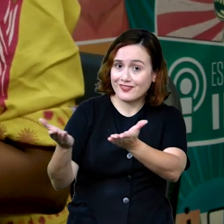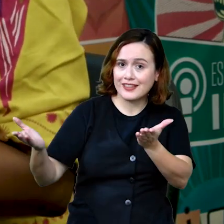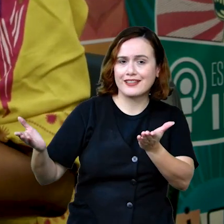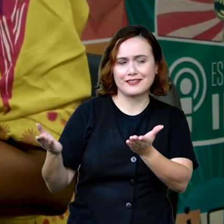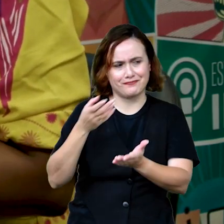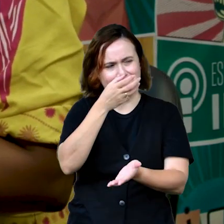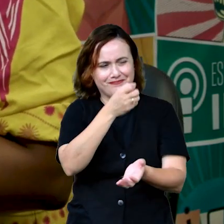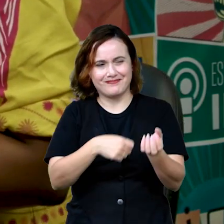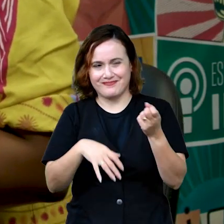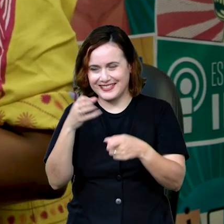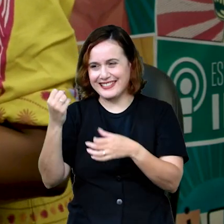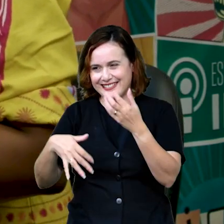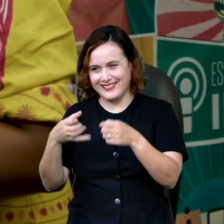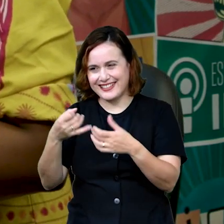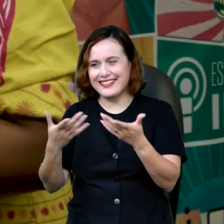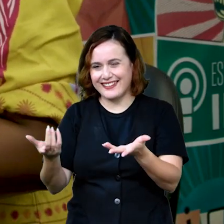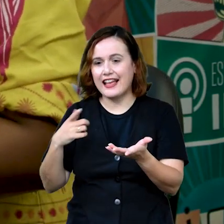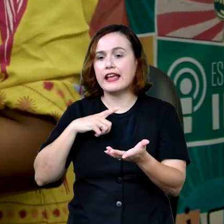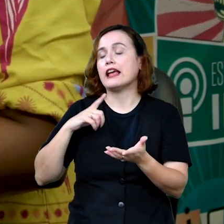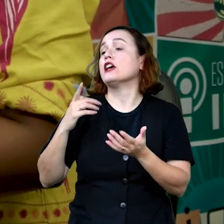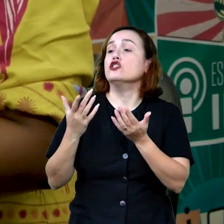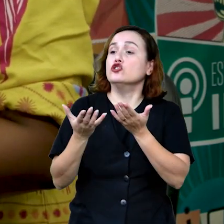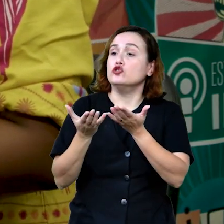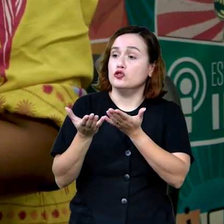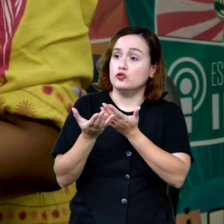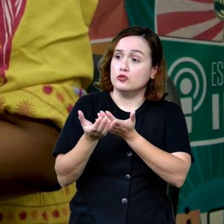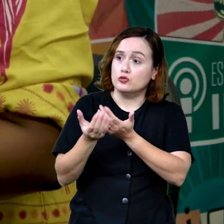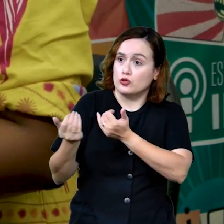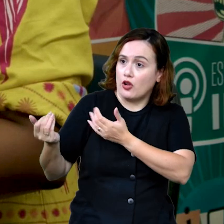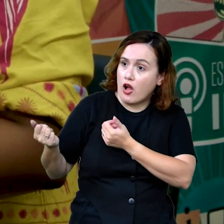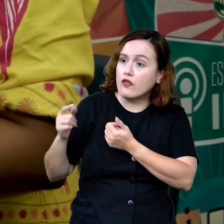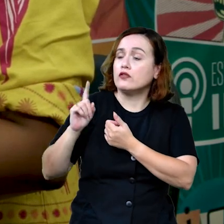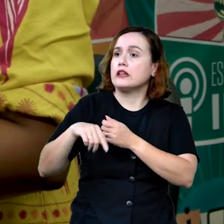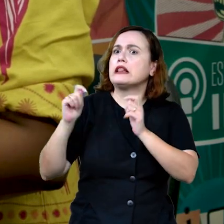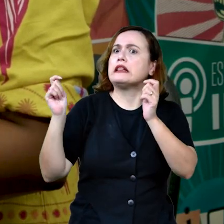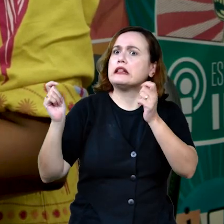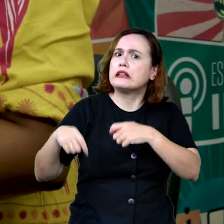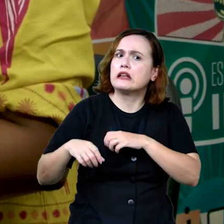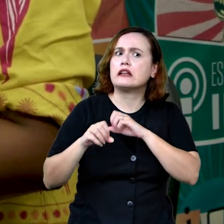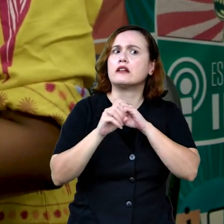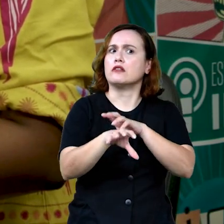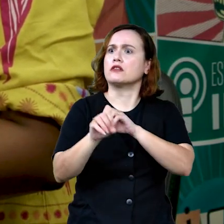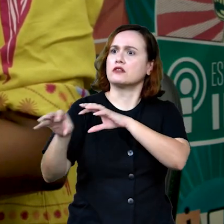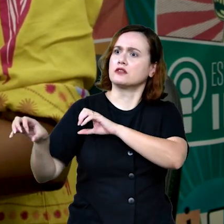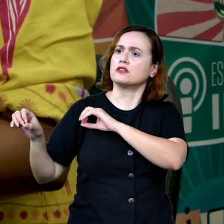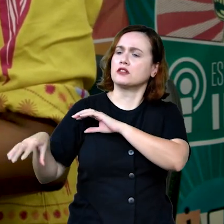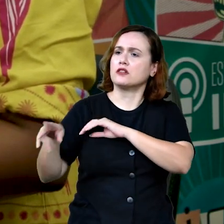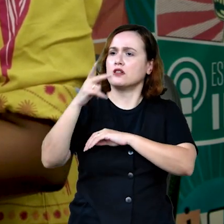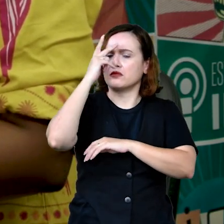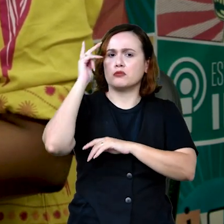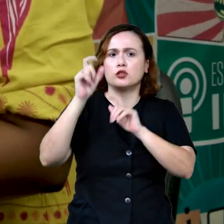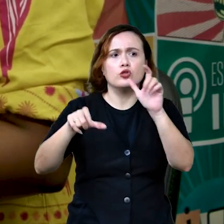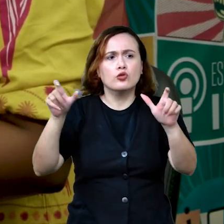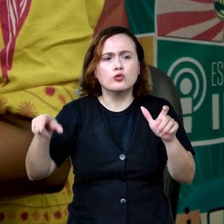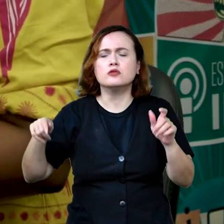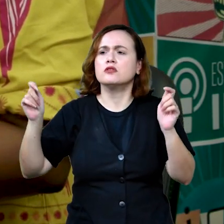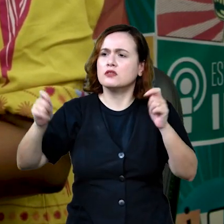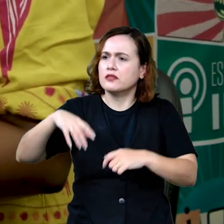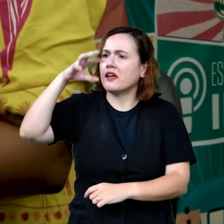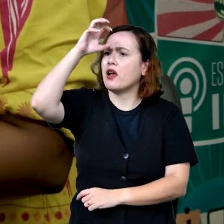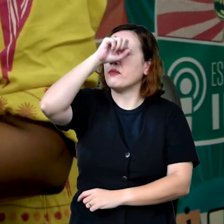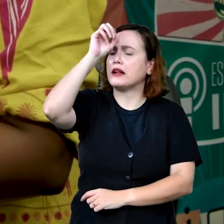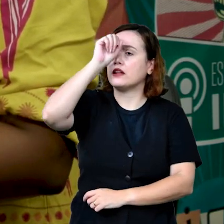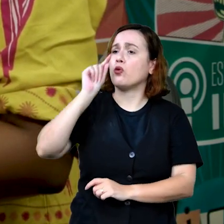juventude, e é isso, né? Como você falou, não apenas a juventude negra pode ensinar para as pessoas